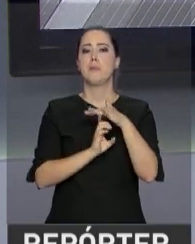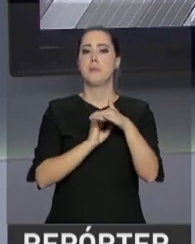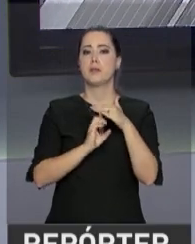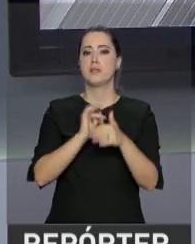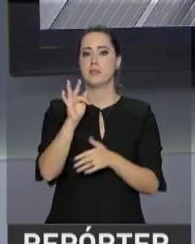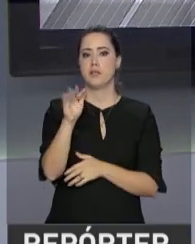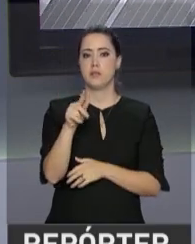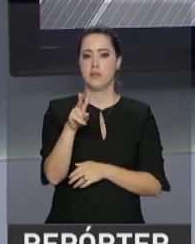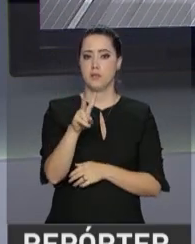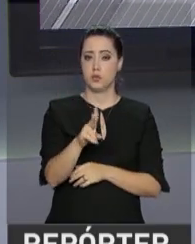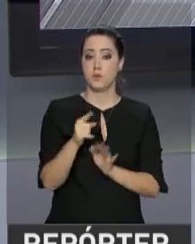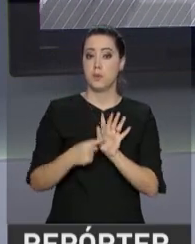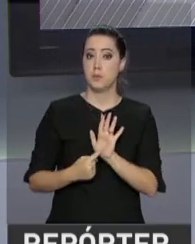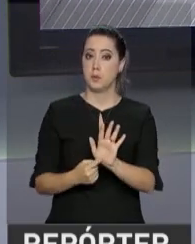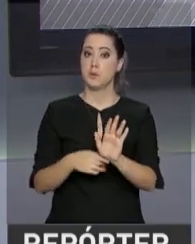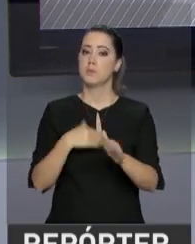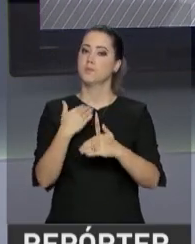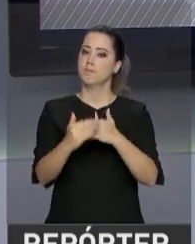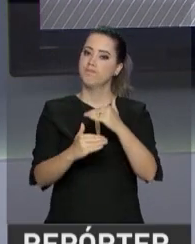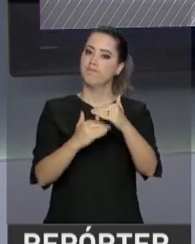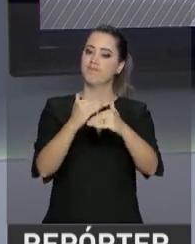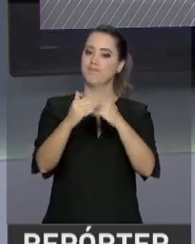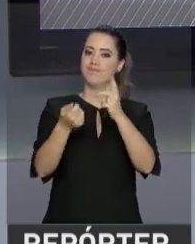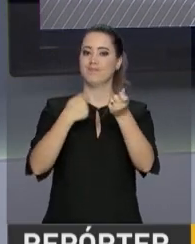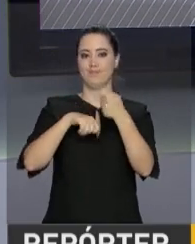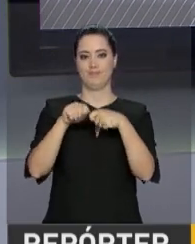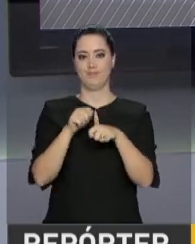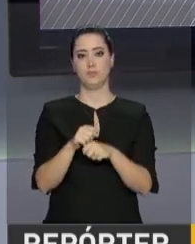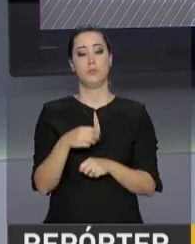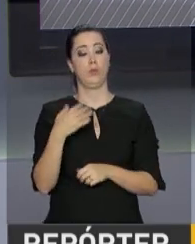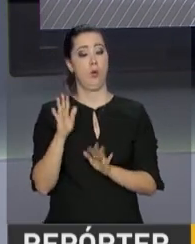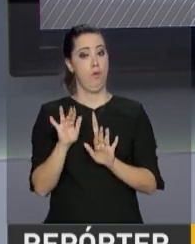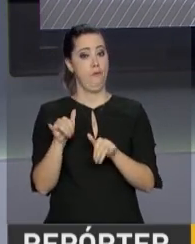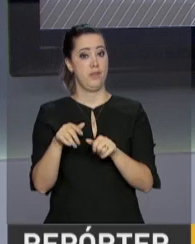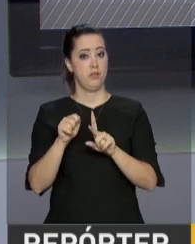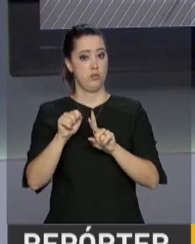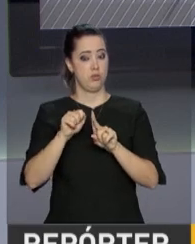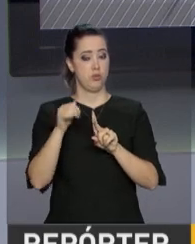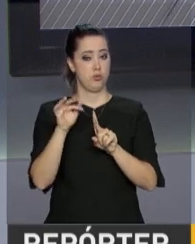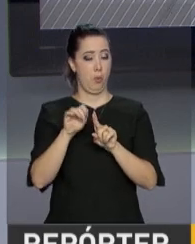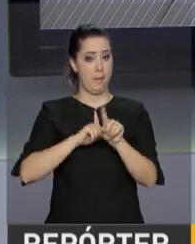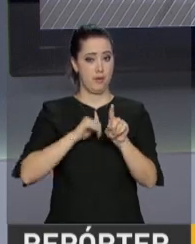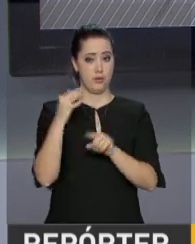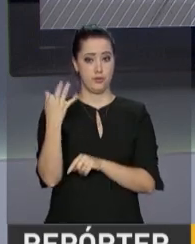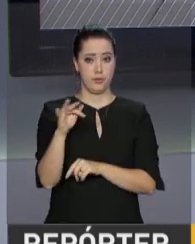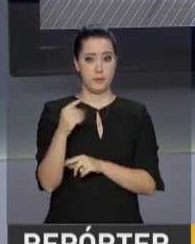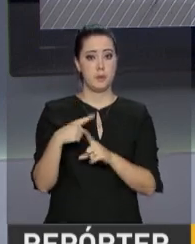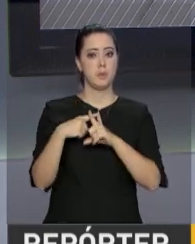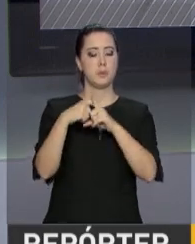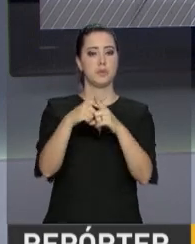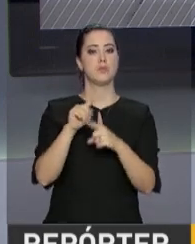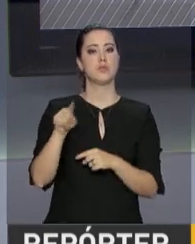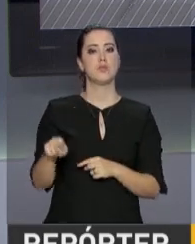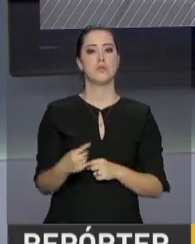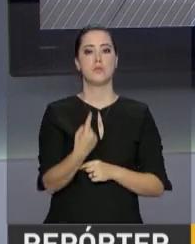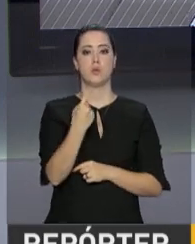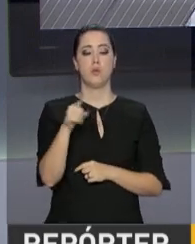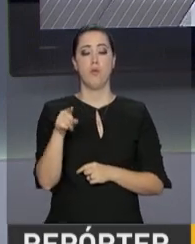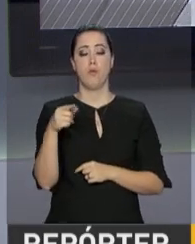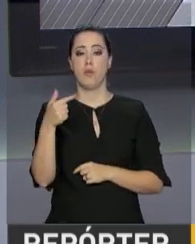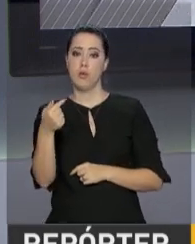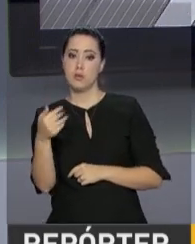continua crescendo no trimestre encerrado em fevereiro o resultado foi positivo em 1,7 por cento